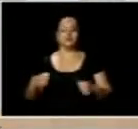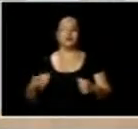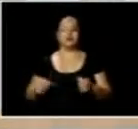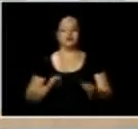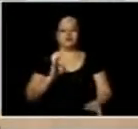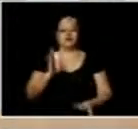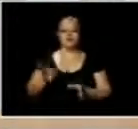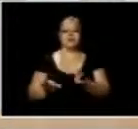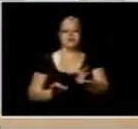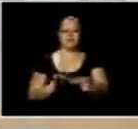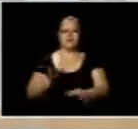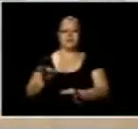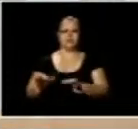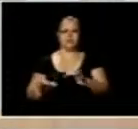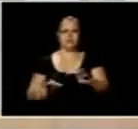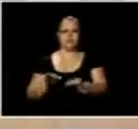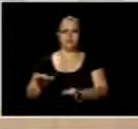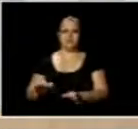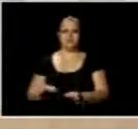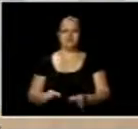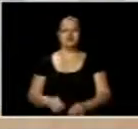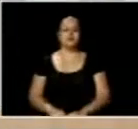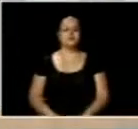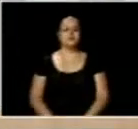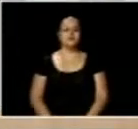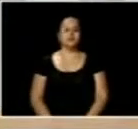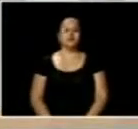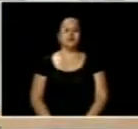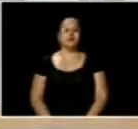regulamentação, realocação.